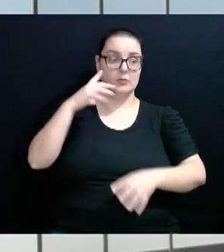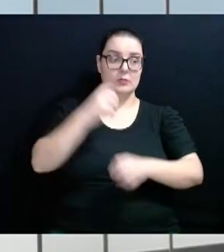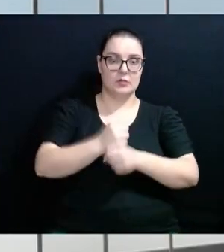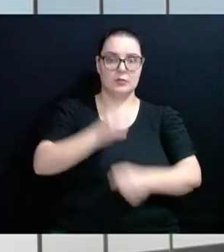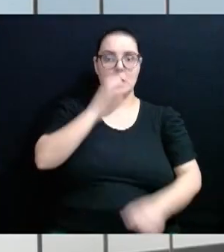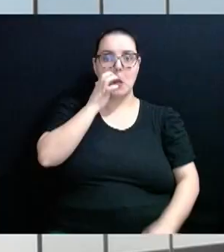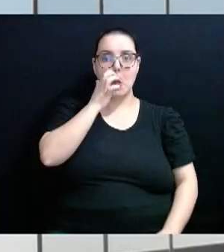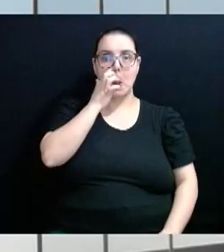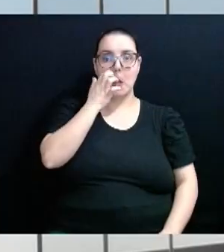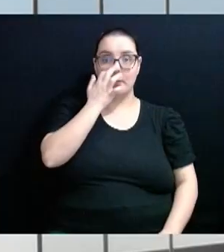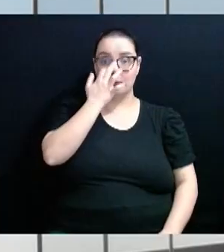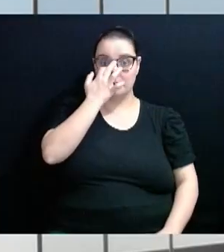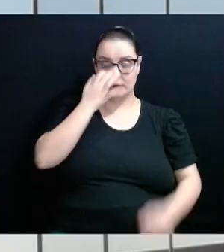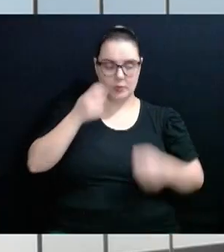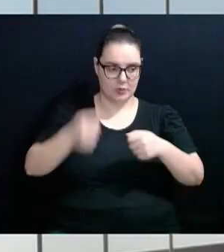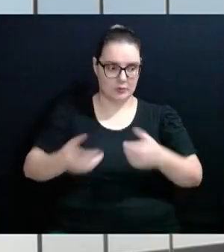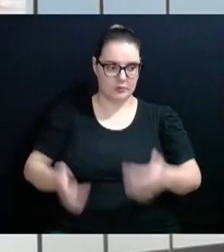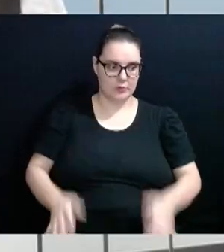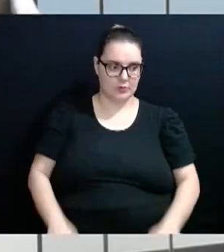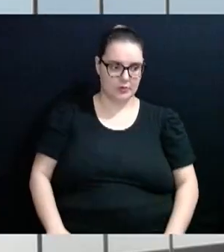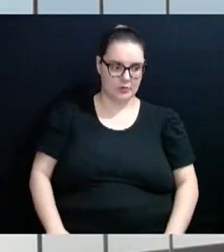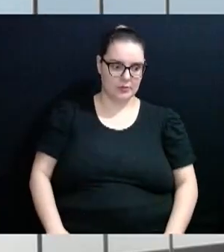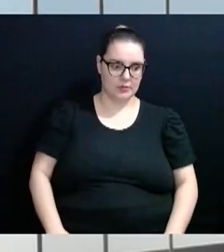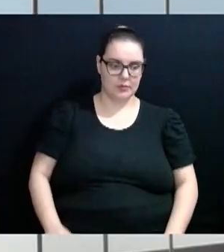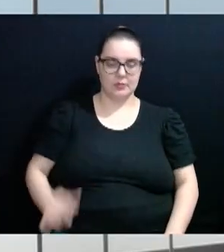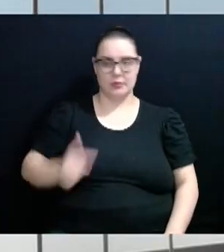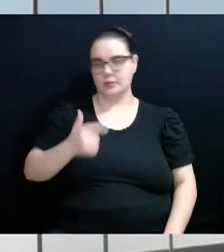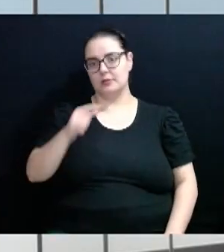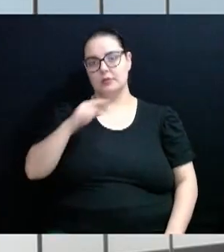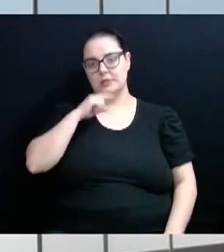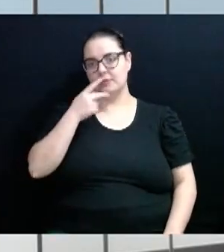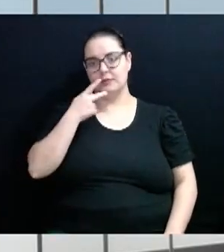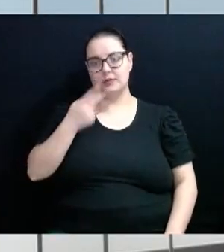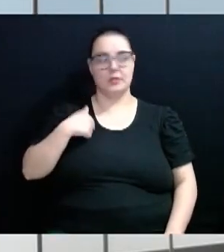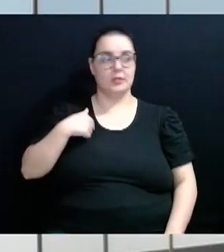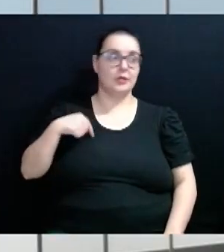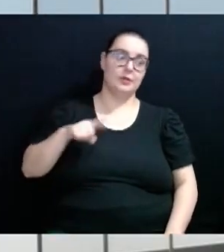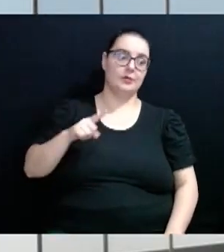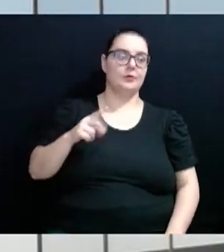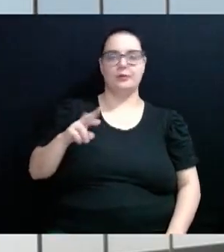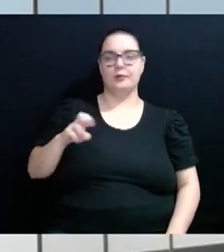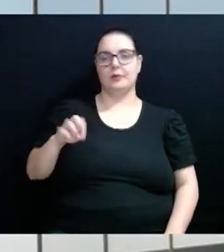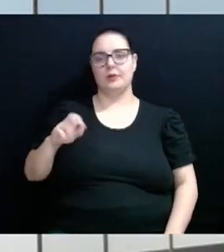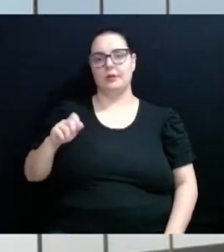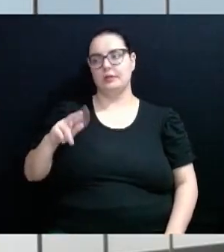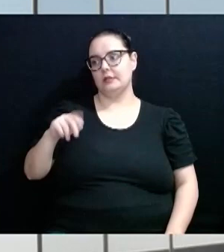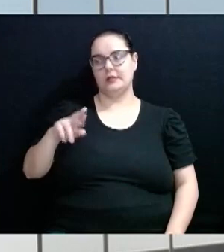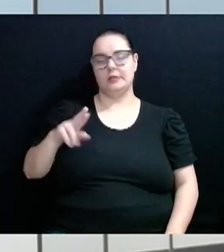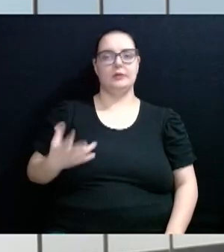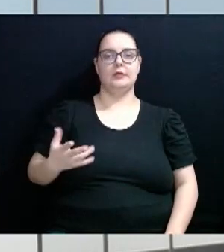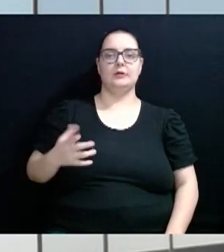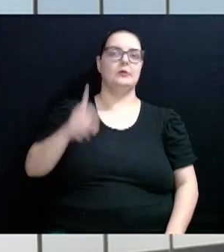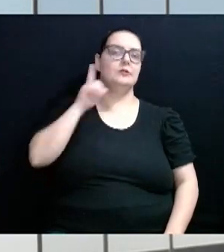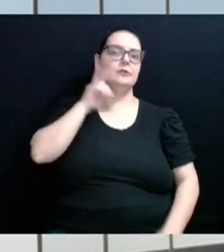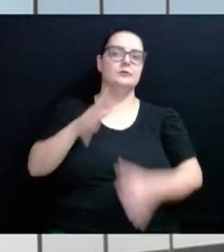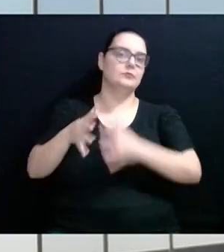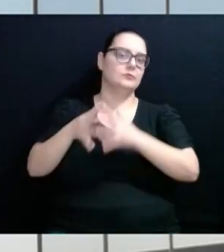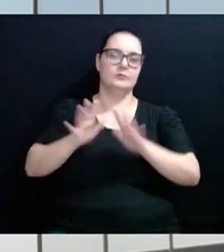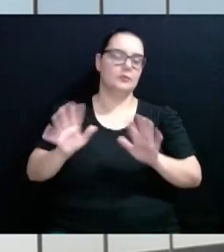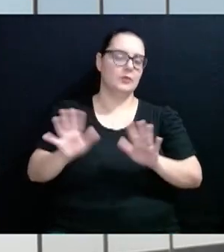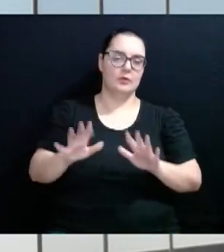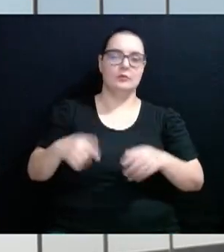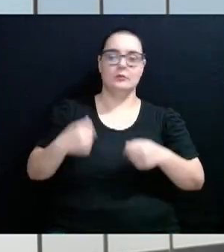Concretamente, não tem ninguém falando, eu vou retaliar os Estados Unidos, ou eu vou... Não, essa solidariedade